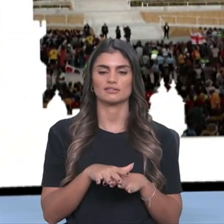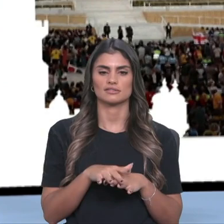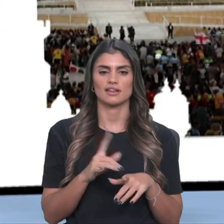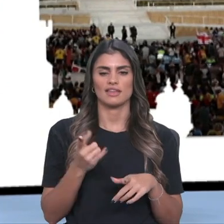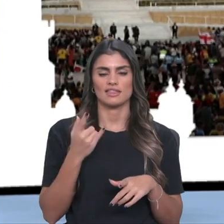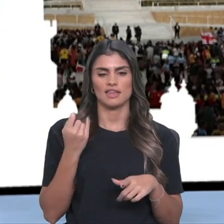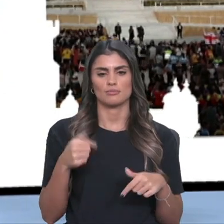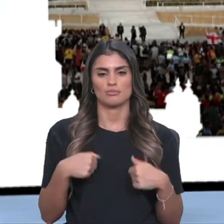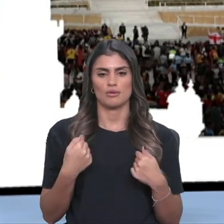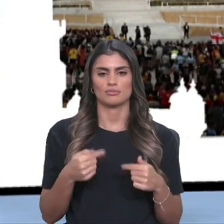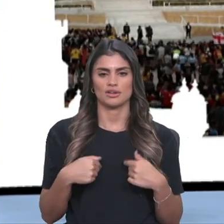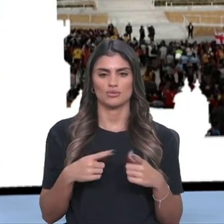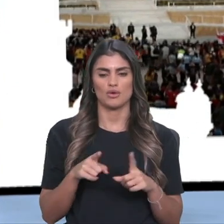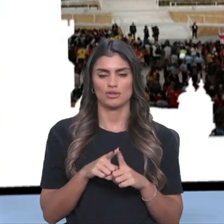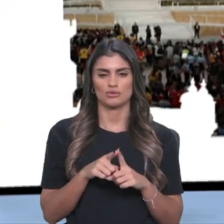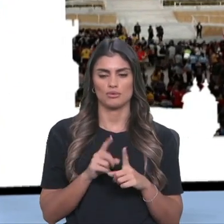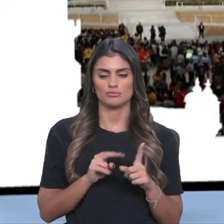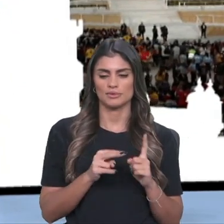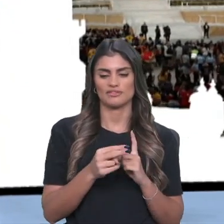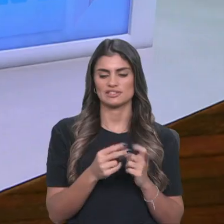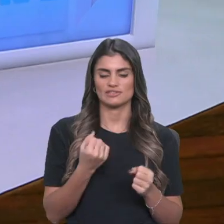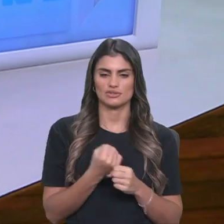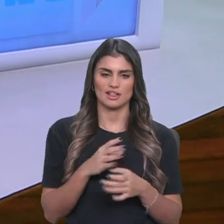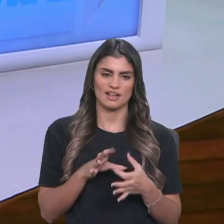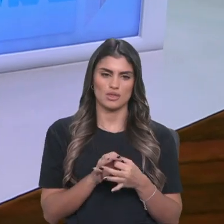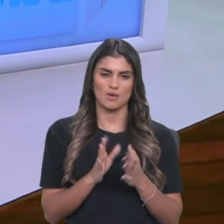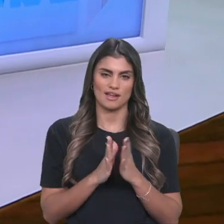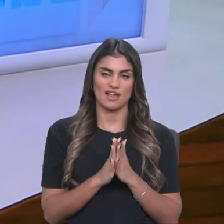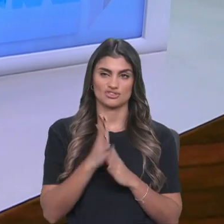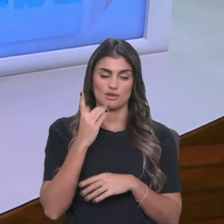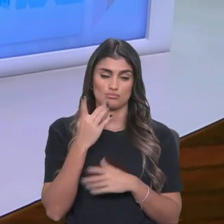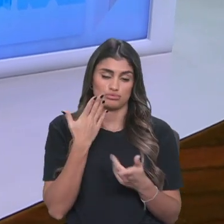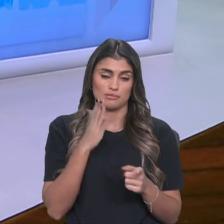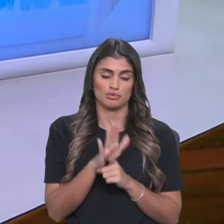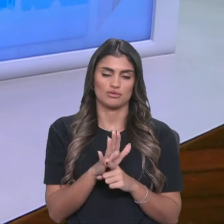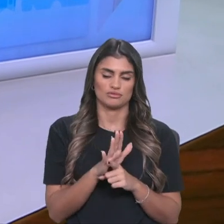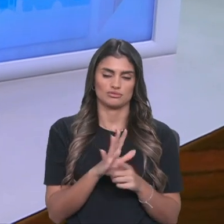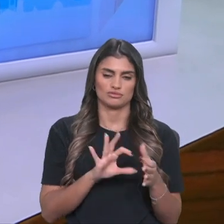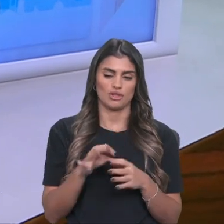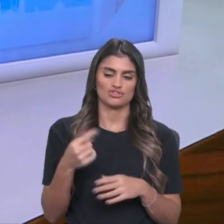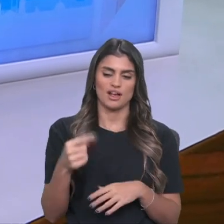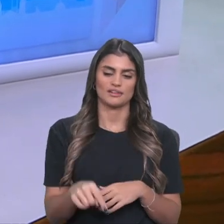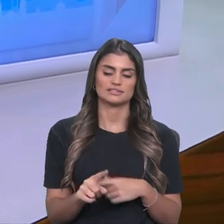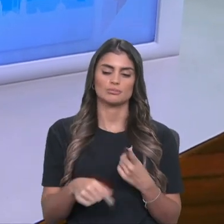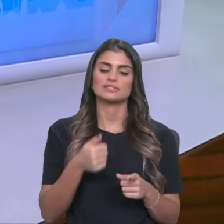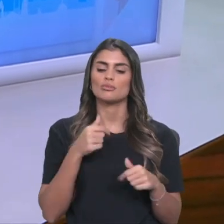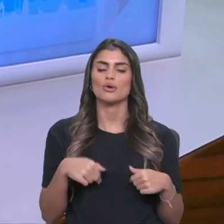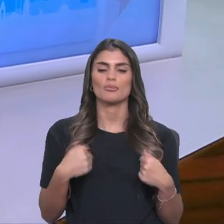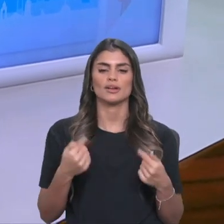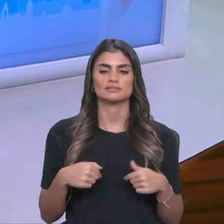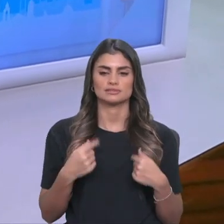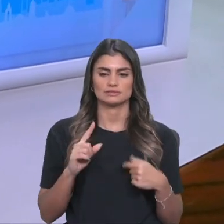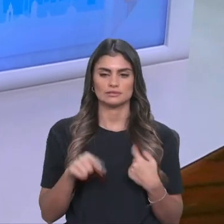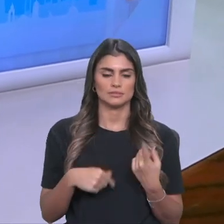e devo, não é? A uma visão de serviço e de estar ligado à Igreja, por exemplo, e faz todo o sentido que assim o seja. Mas é sempre uma decisão pessoal. E